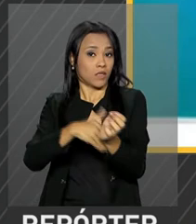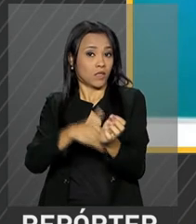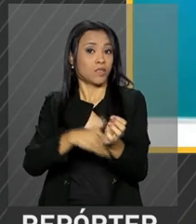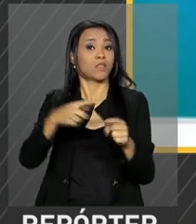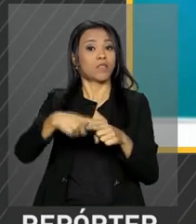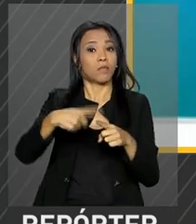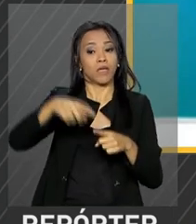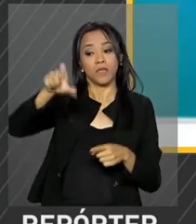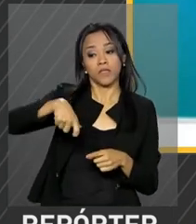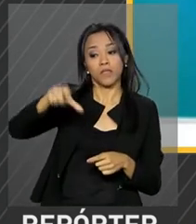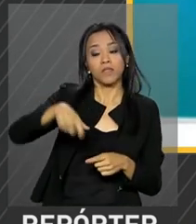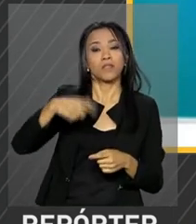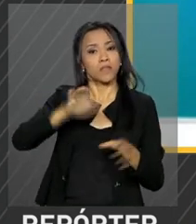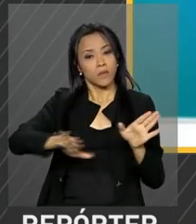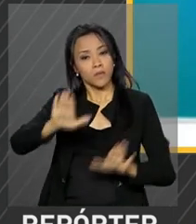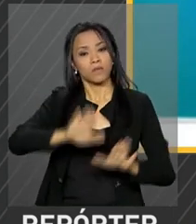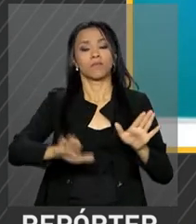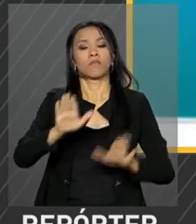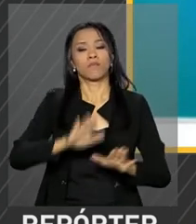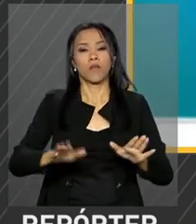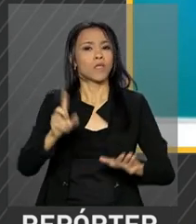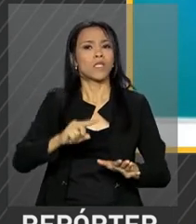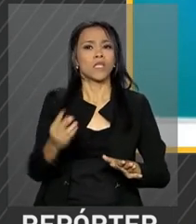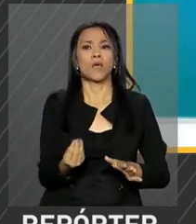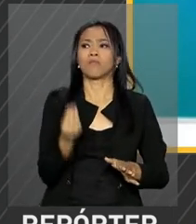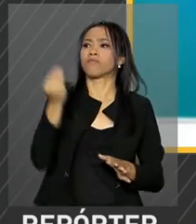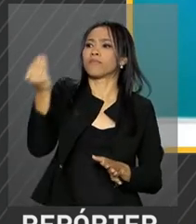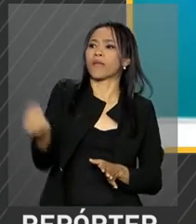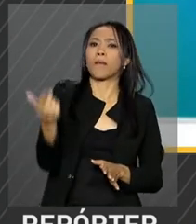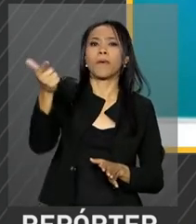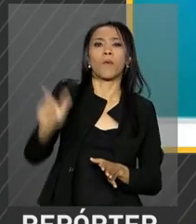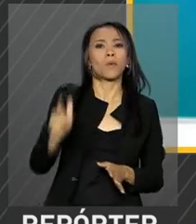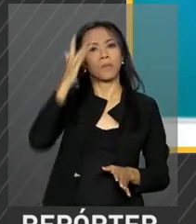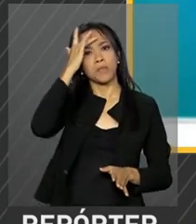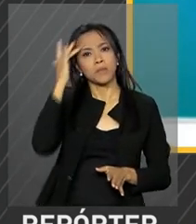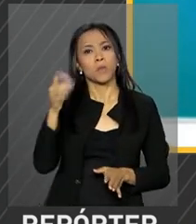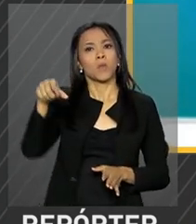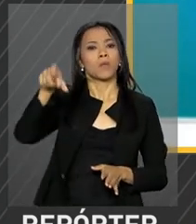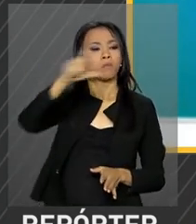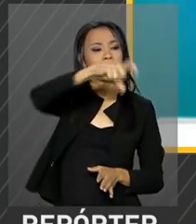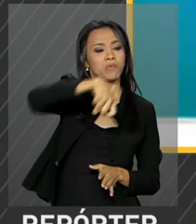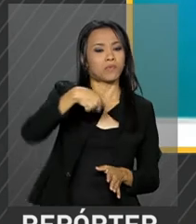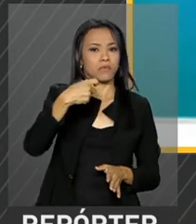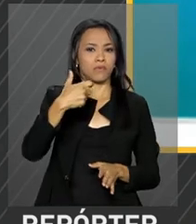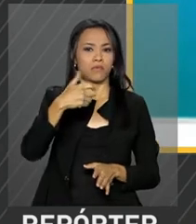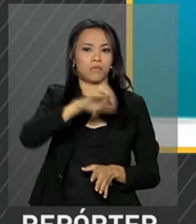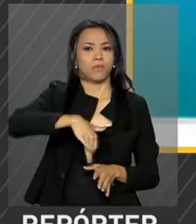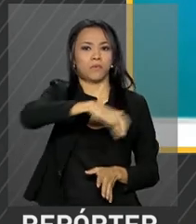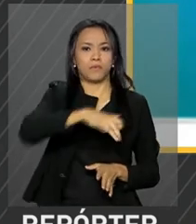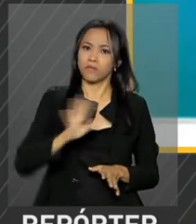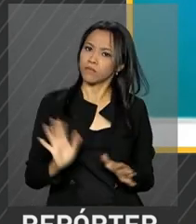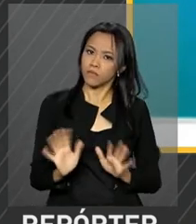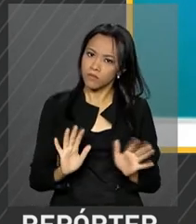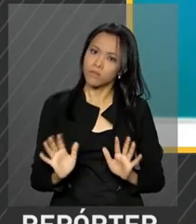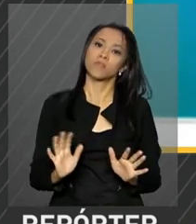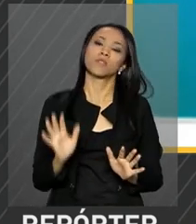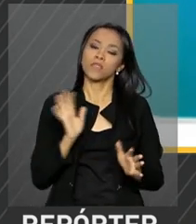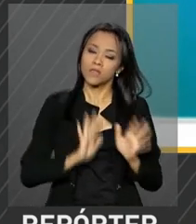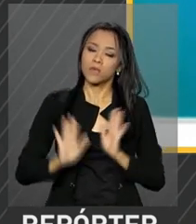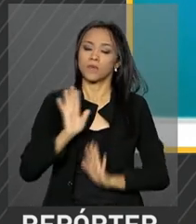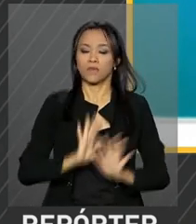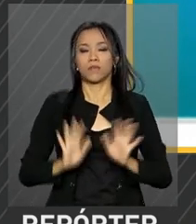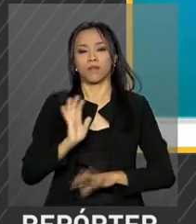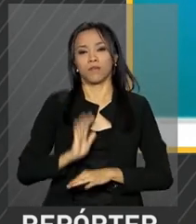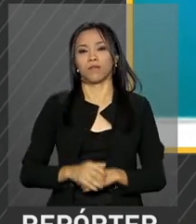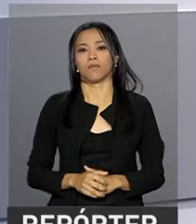cartão de cidadão, manter sempre consigo, não repassar para terceiros, né? Então, assim, todos os cuidados, né, são importantes